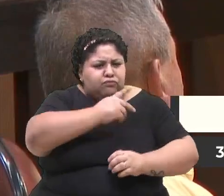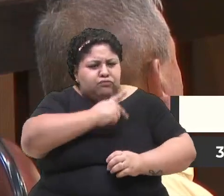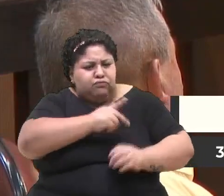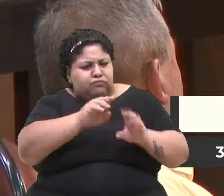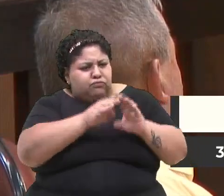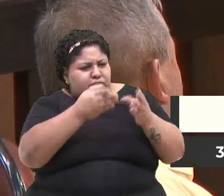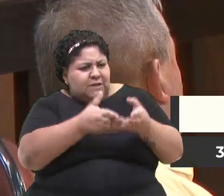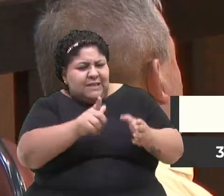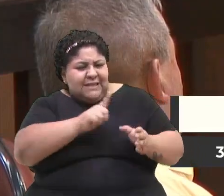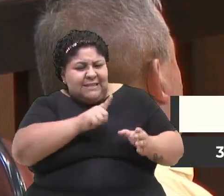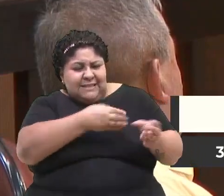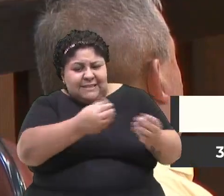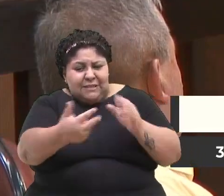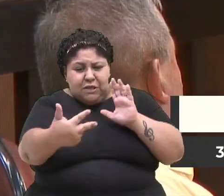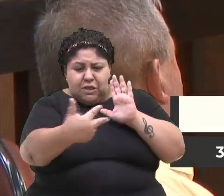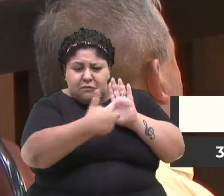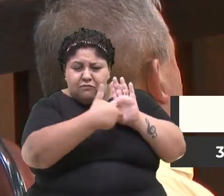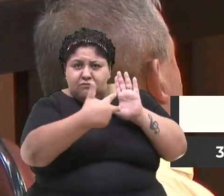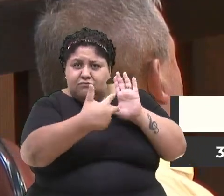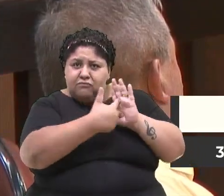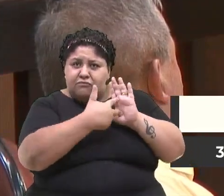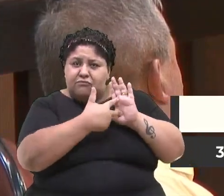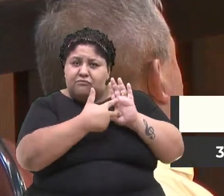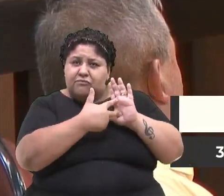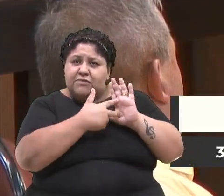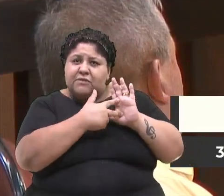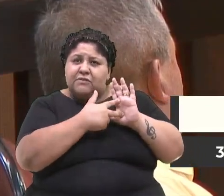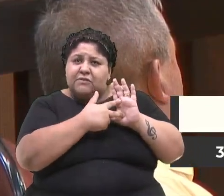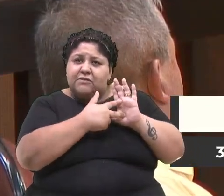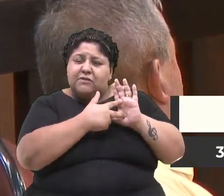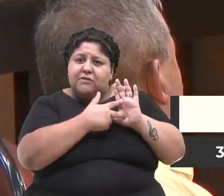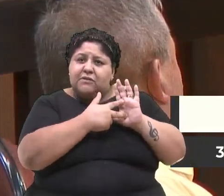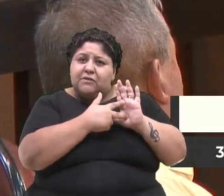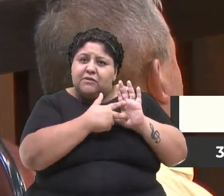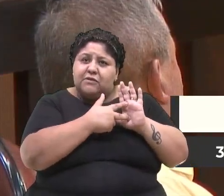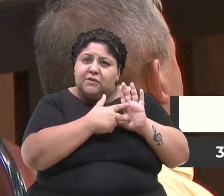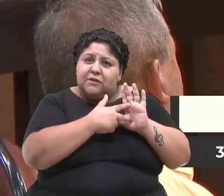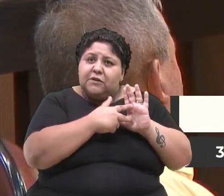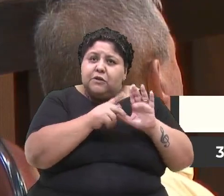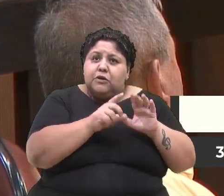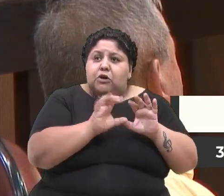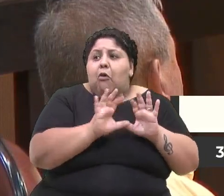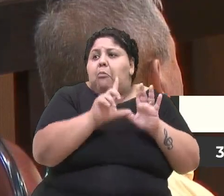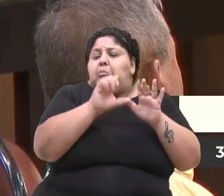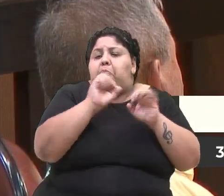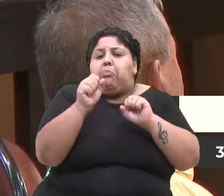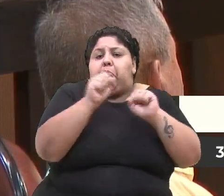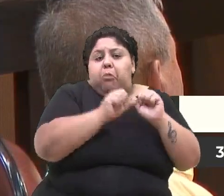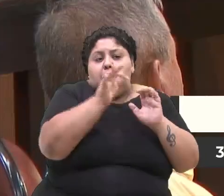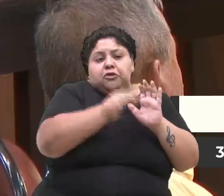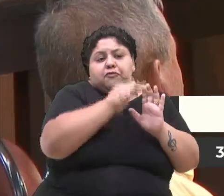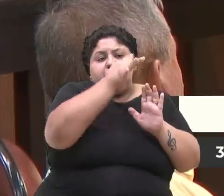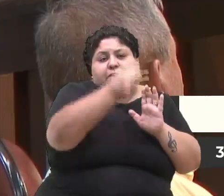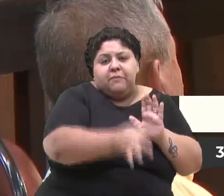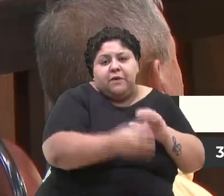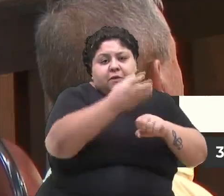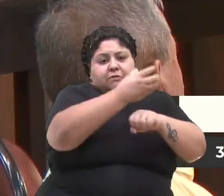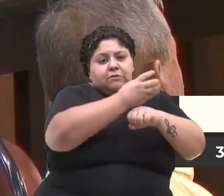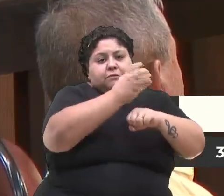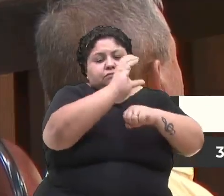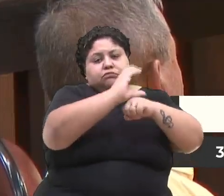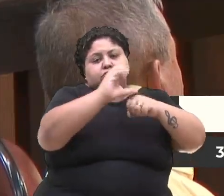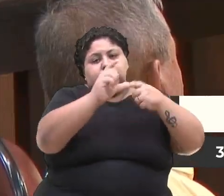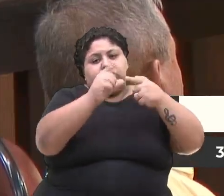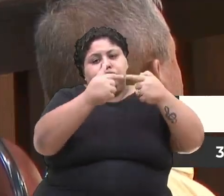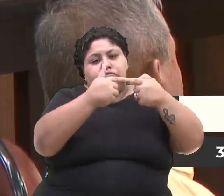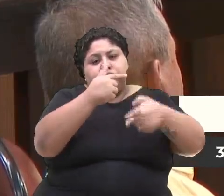atenção, porque o IGAM, o DPM deu inconstitucional e aí conseguiu fazer um ajuste para organizar uma situação e a gente ficar numa situação